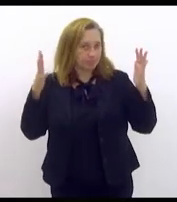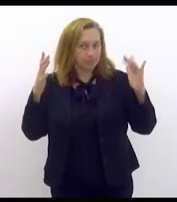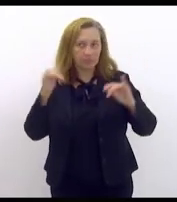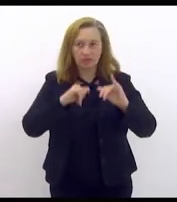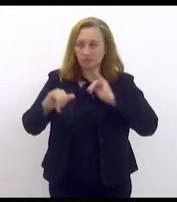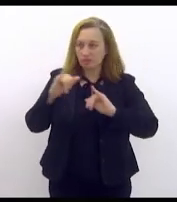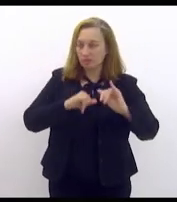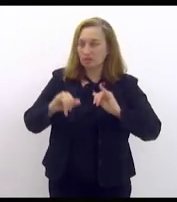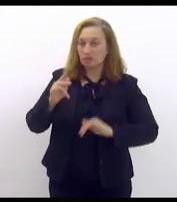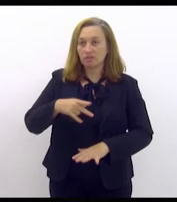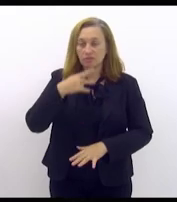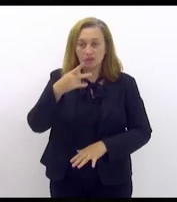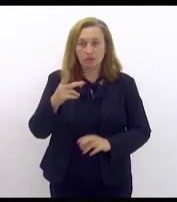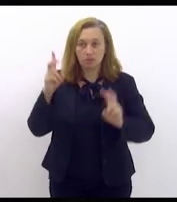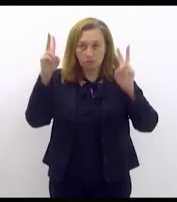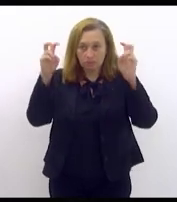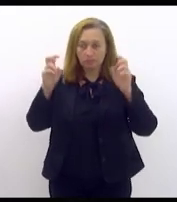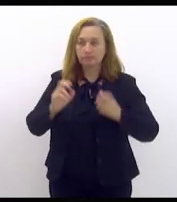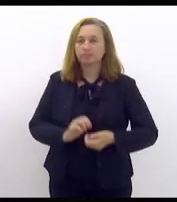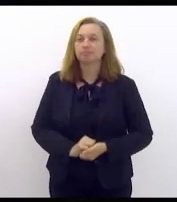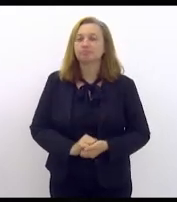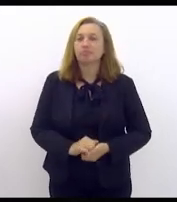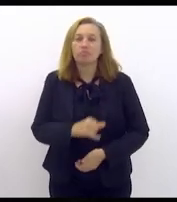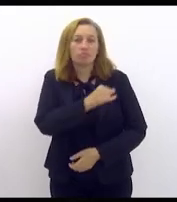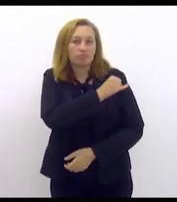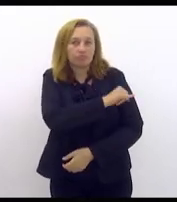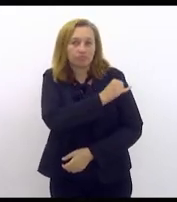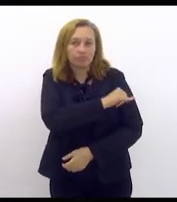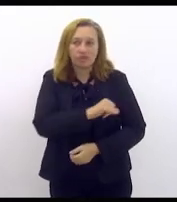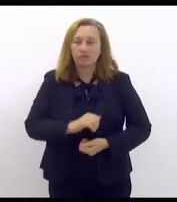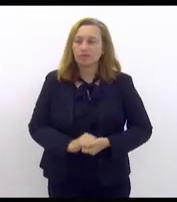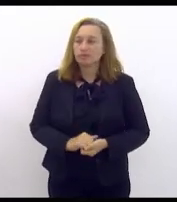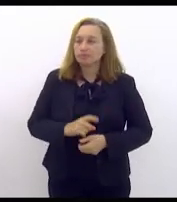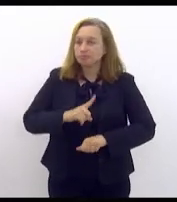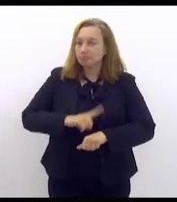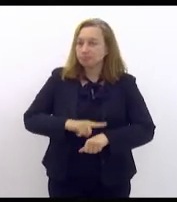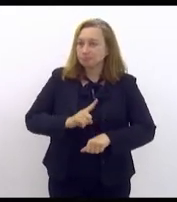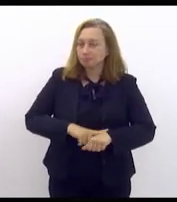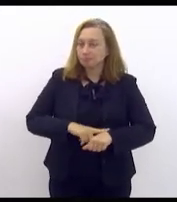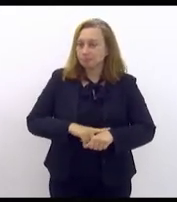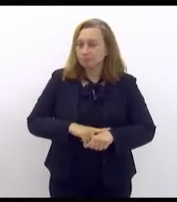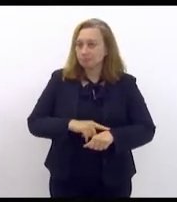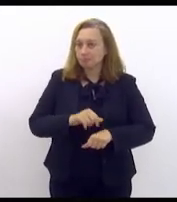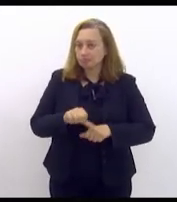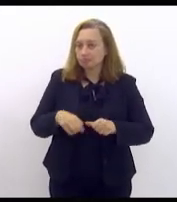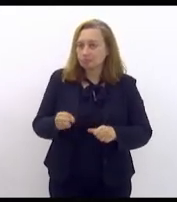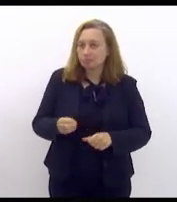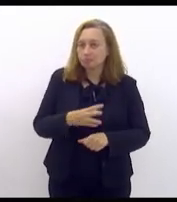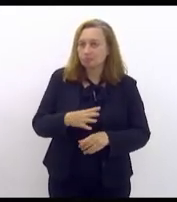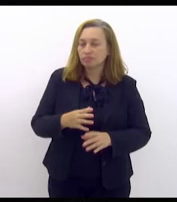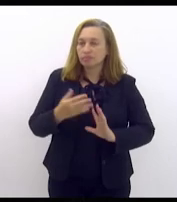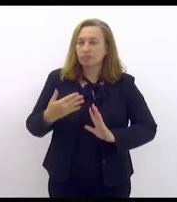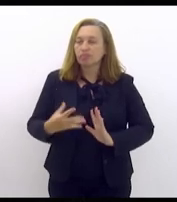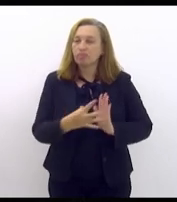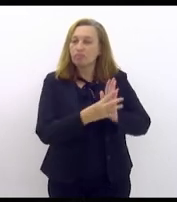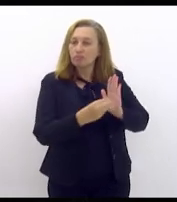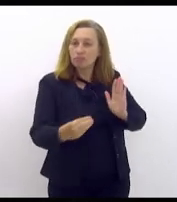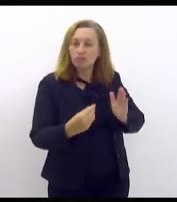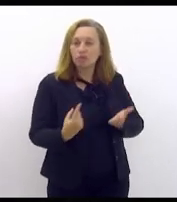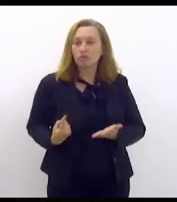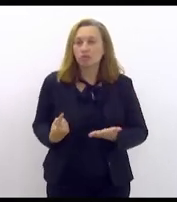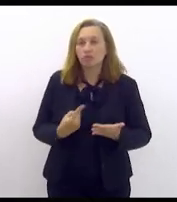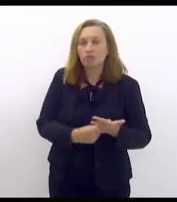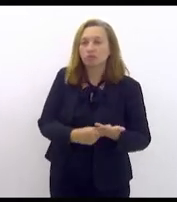e afirmou, abre aspas, o Rio de Janeiro passa por um momento de reestruturação e, como exemplo, está o compromisso do nosso